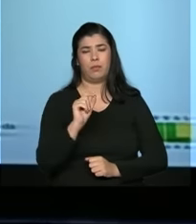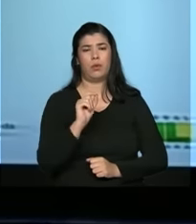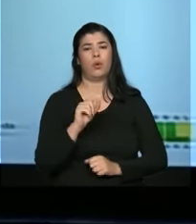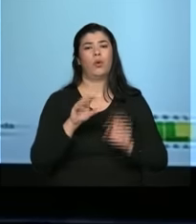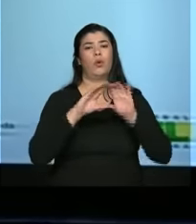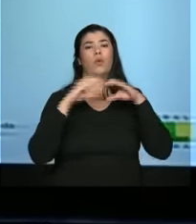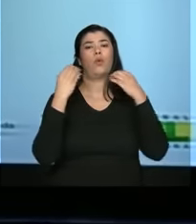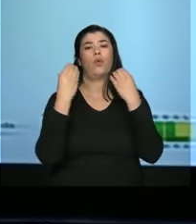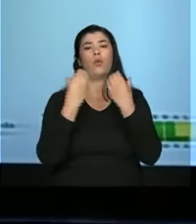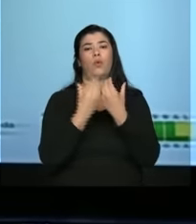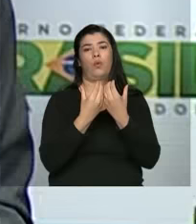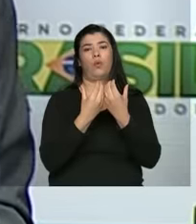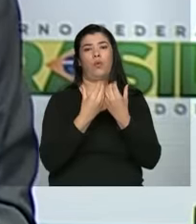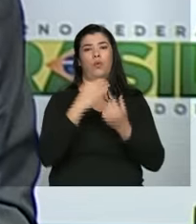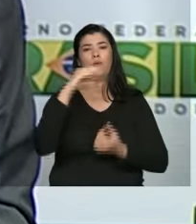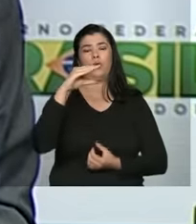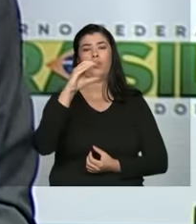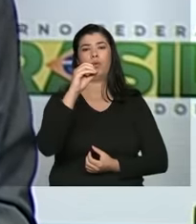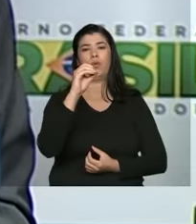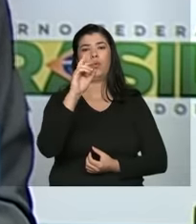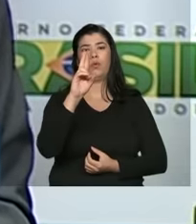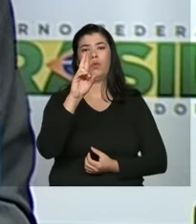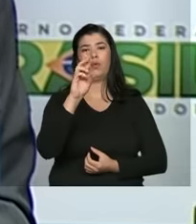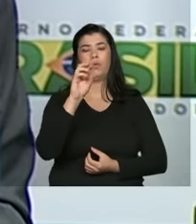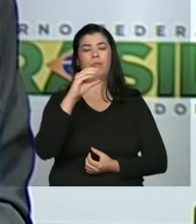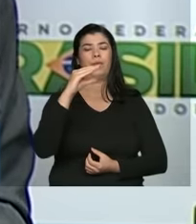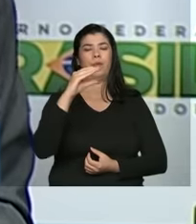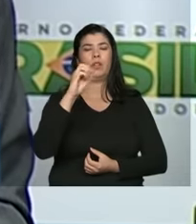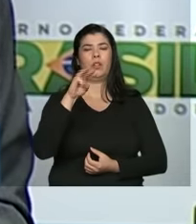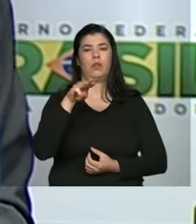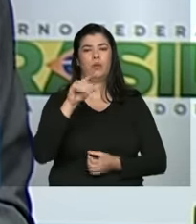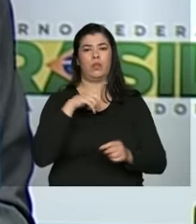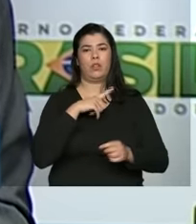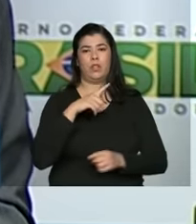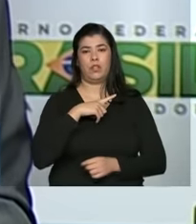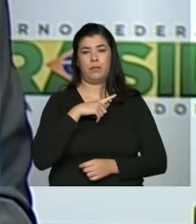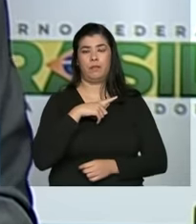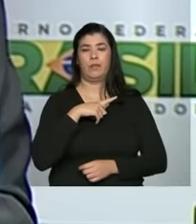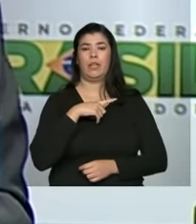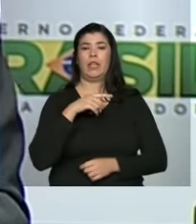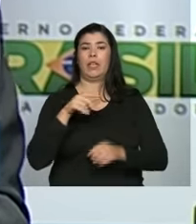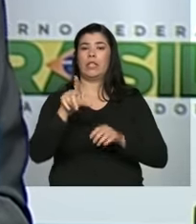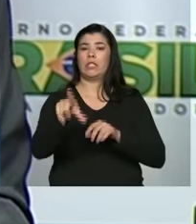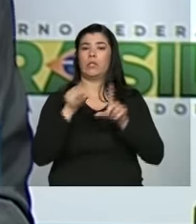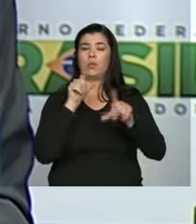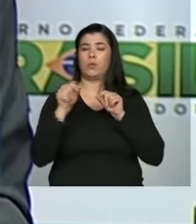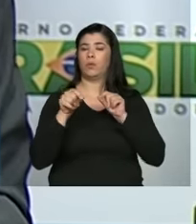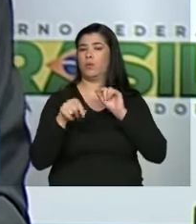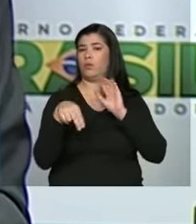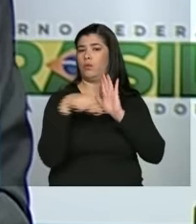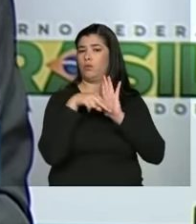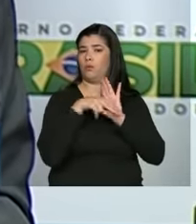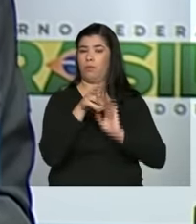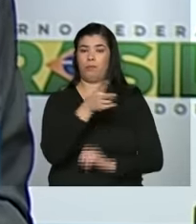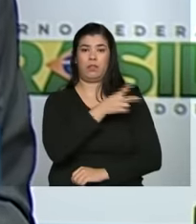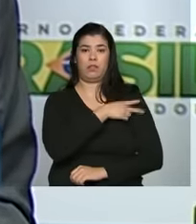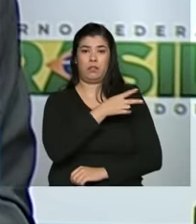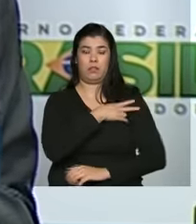Regional medicina de São Paulo que aprimorem as suas normas técnicas normas ético profissionais